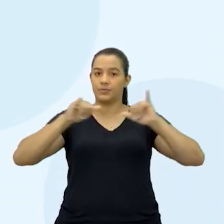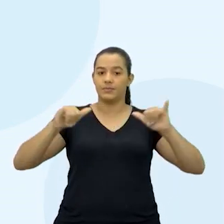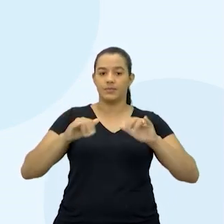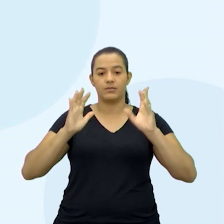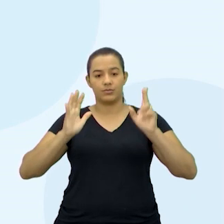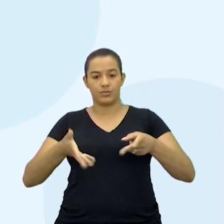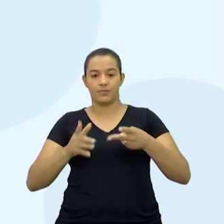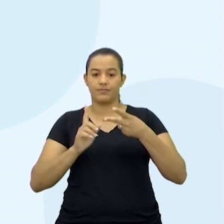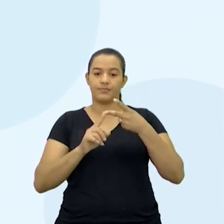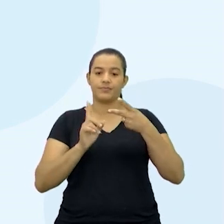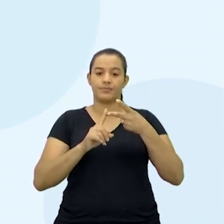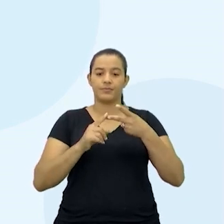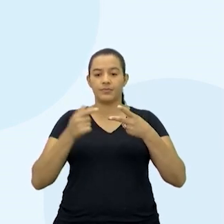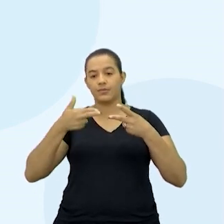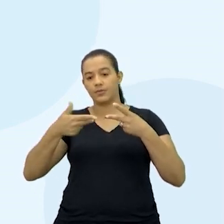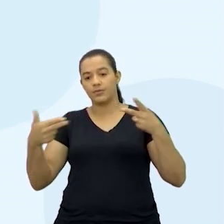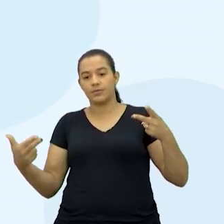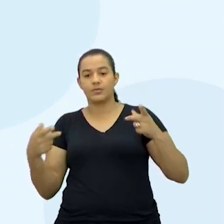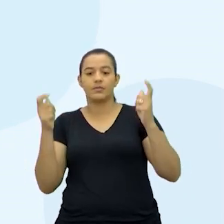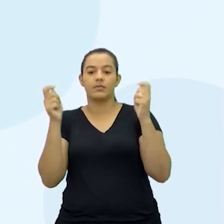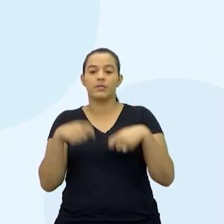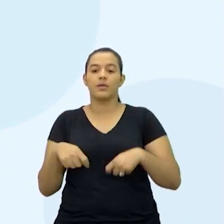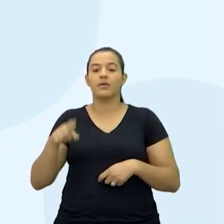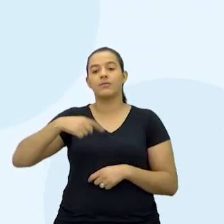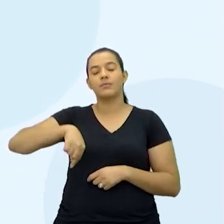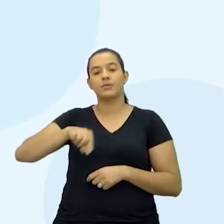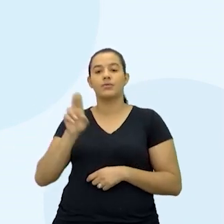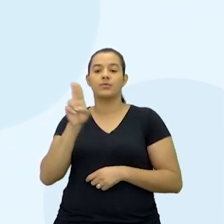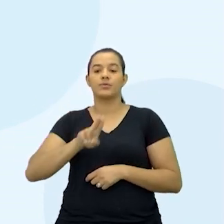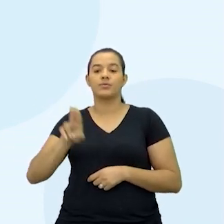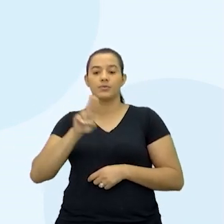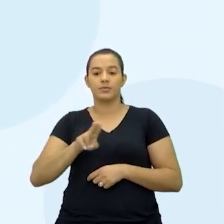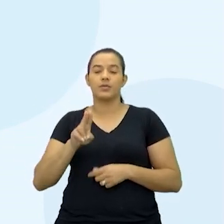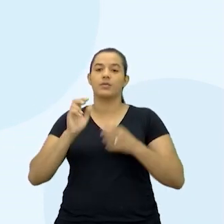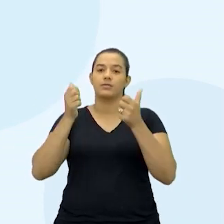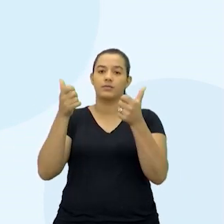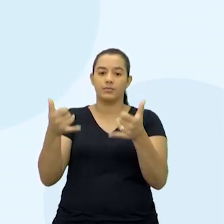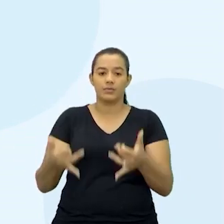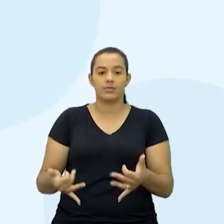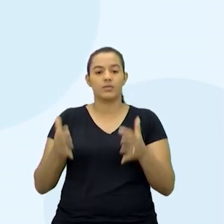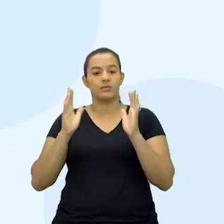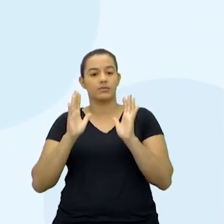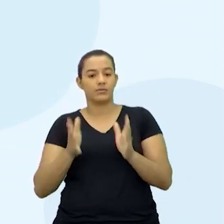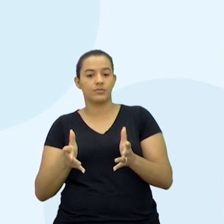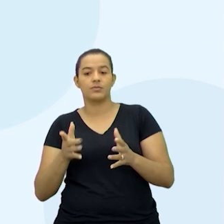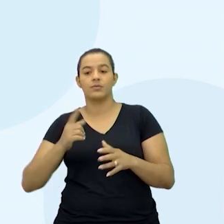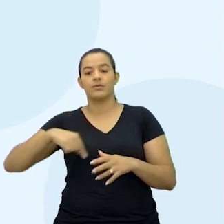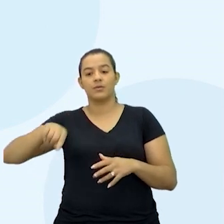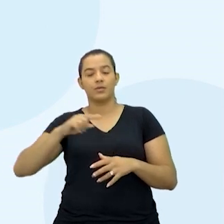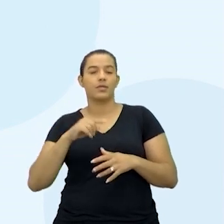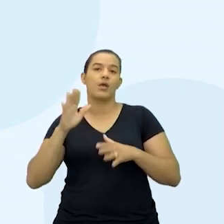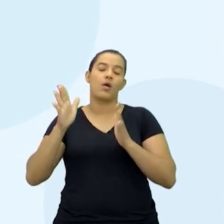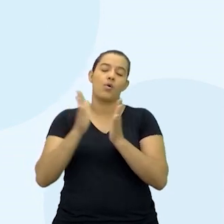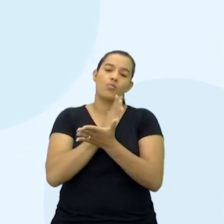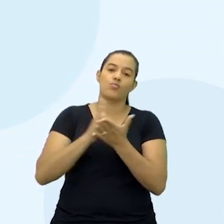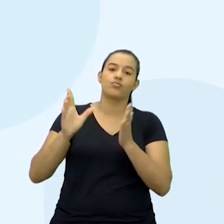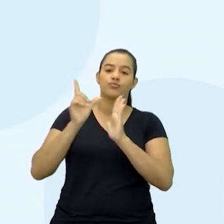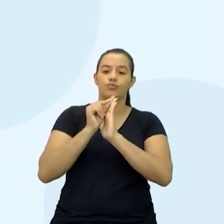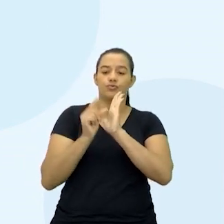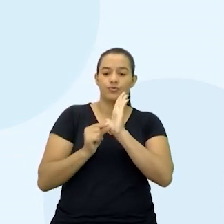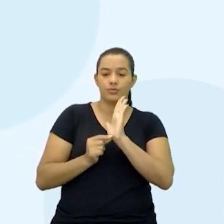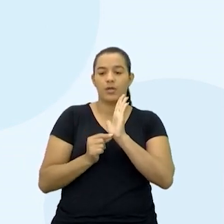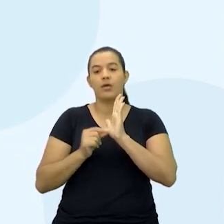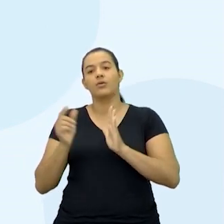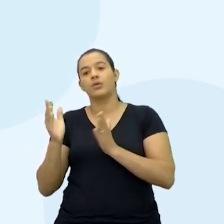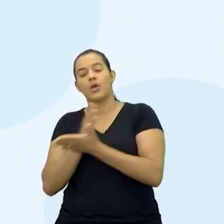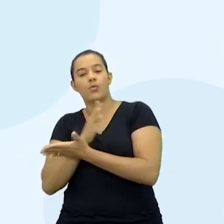aula 2, recursos que podemos e devemos utilizar. Explicamos para vocês os recursos digitais e não digitais. Por exemplo, o mural da